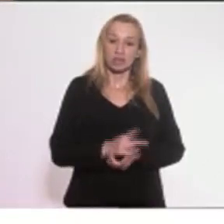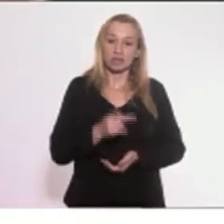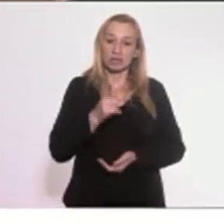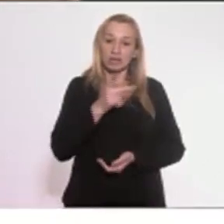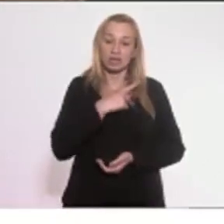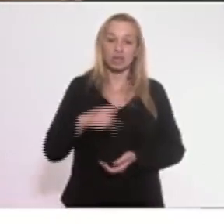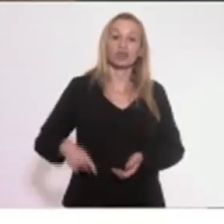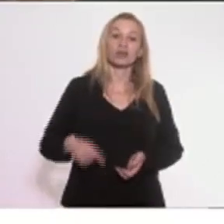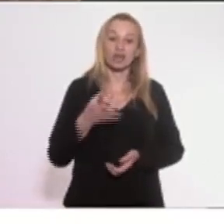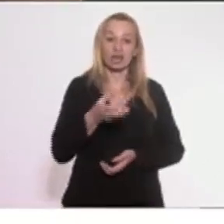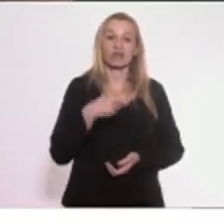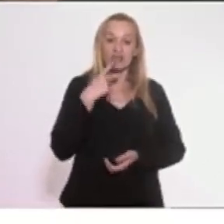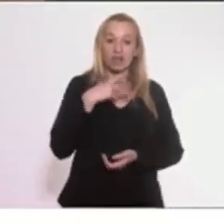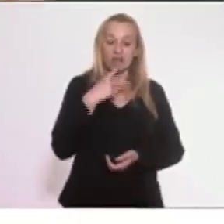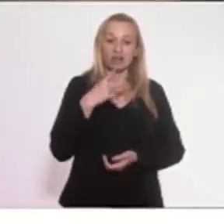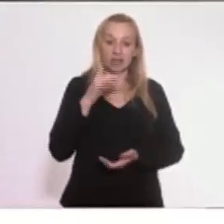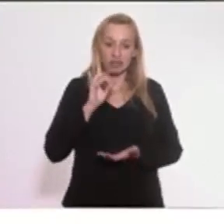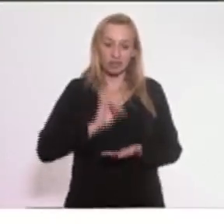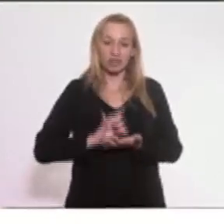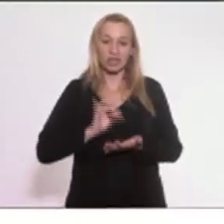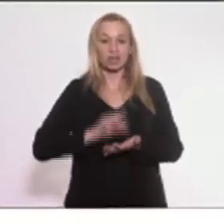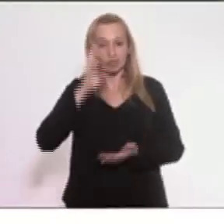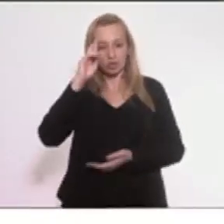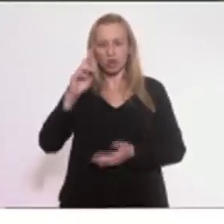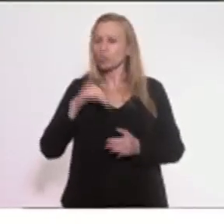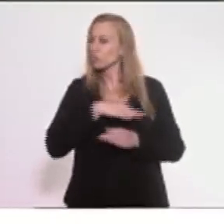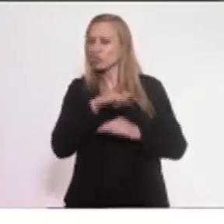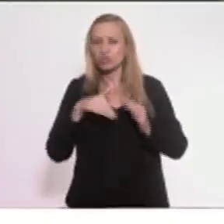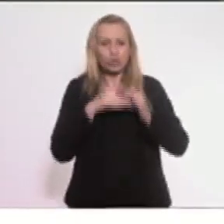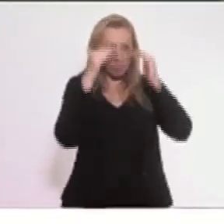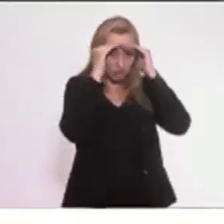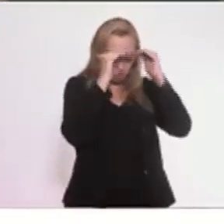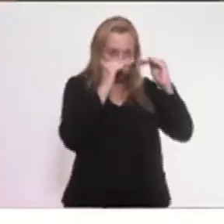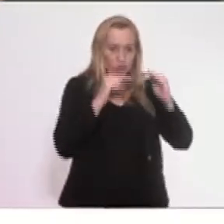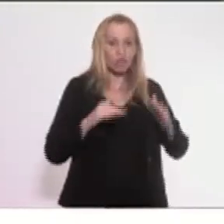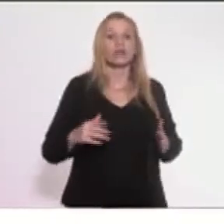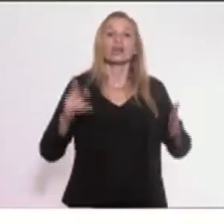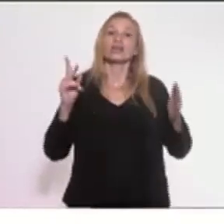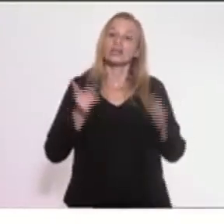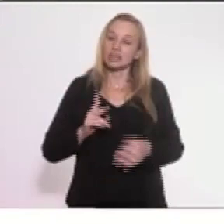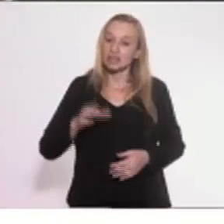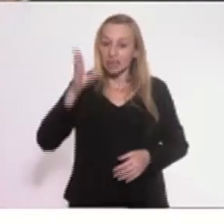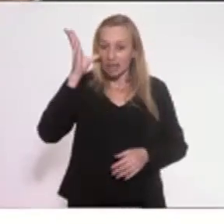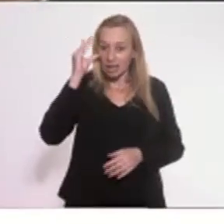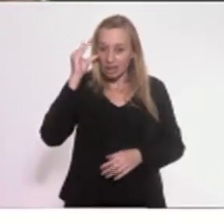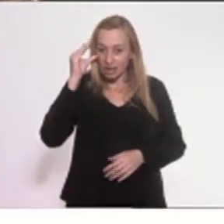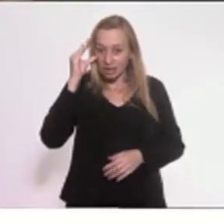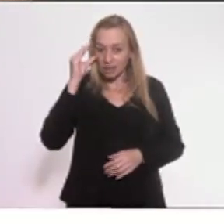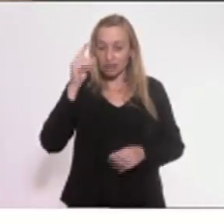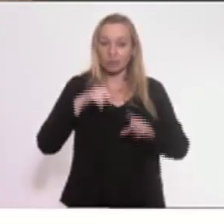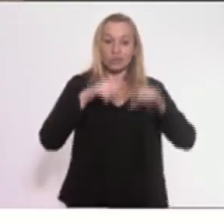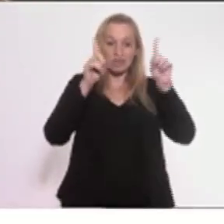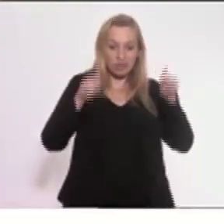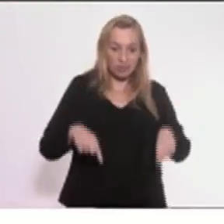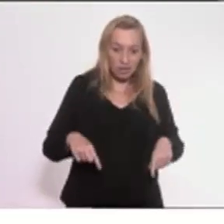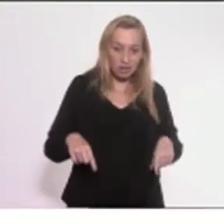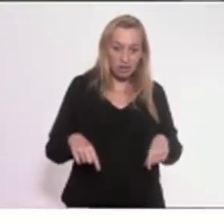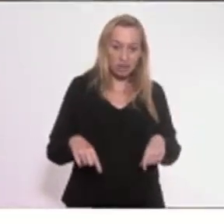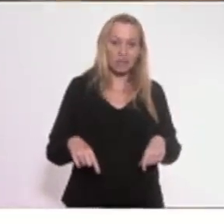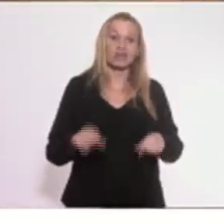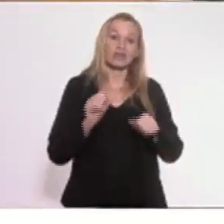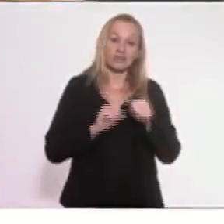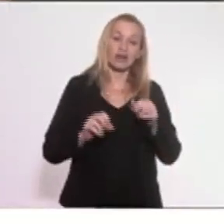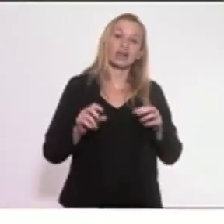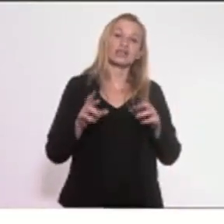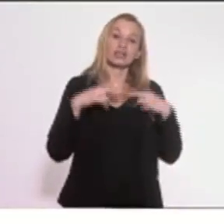senhor. Eu, com todo respeito, toda vez que surge o interesse de um servidor, é feita uma